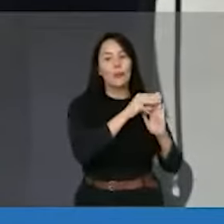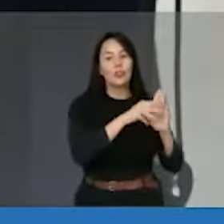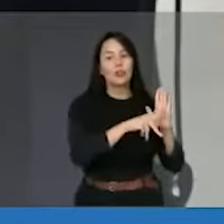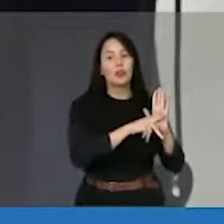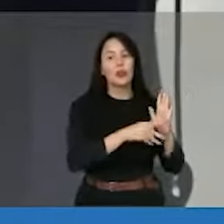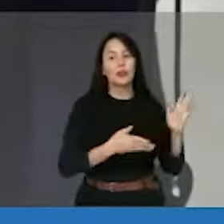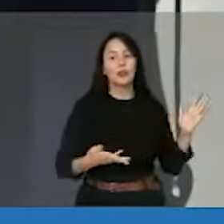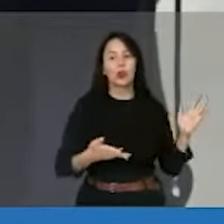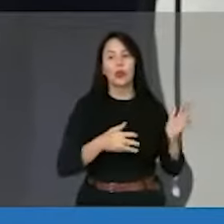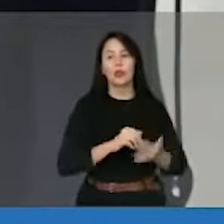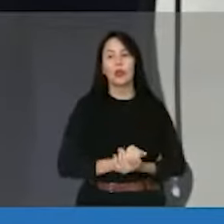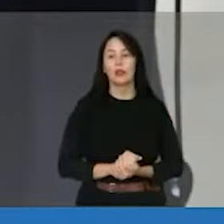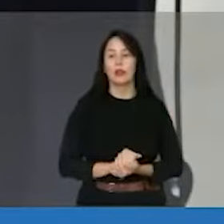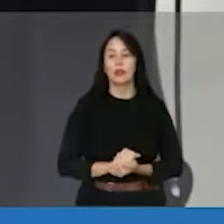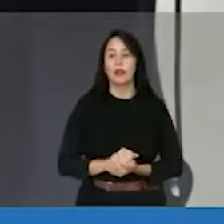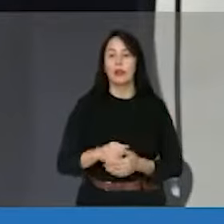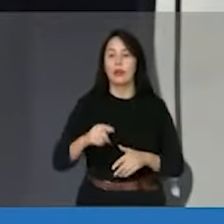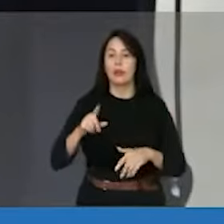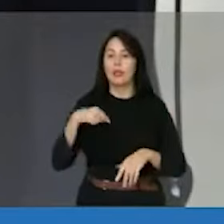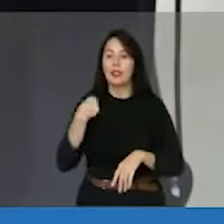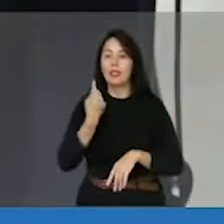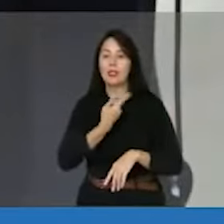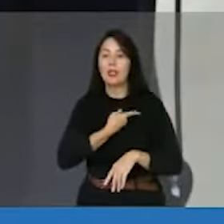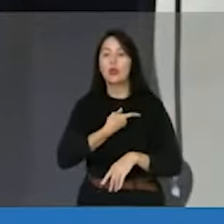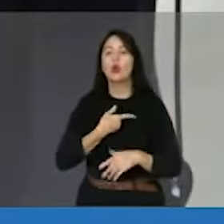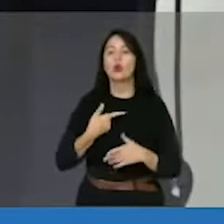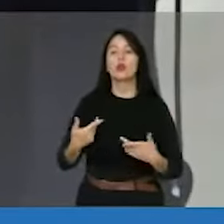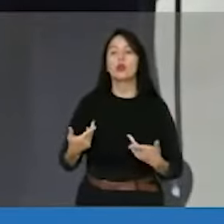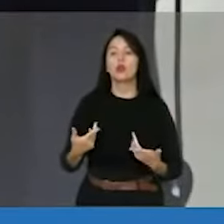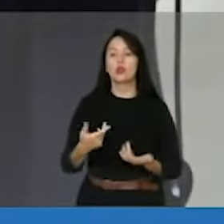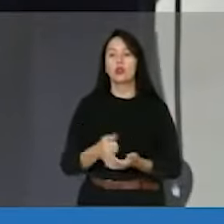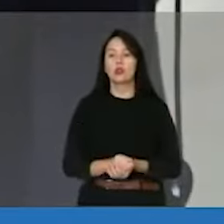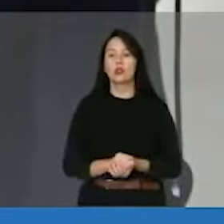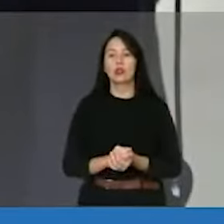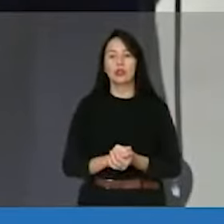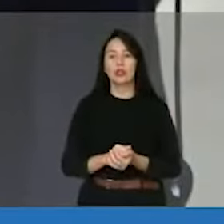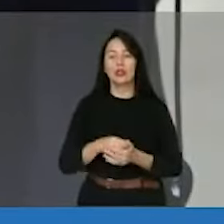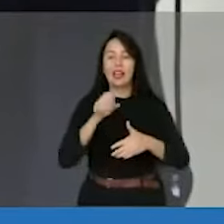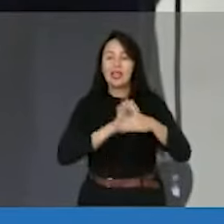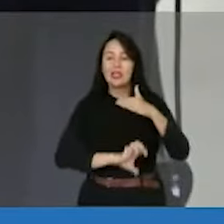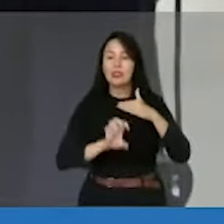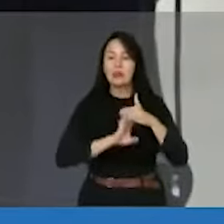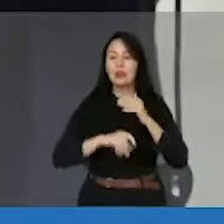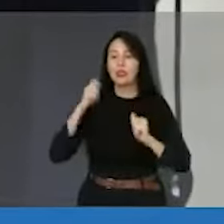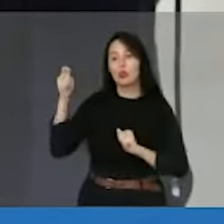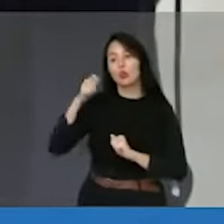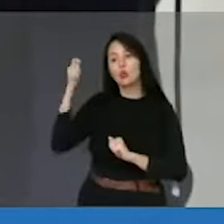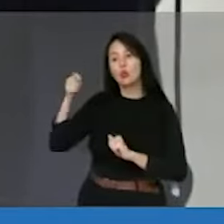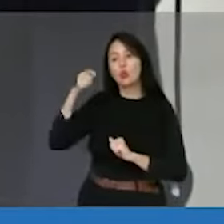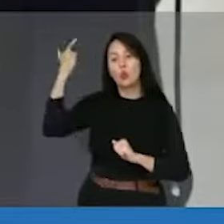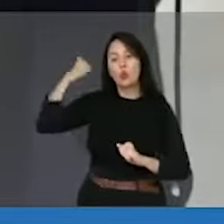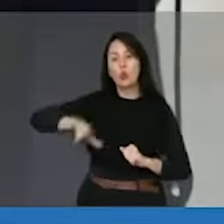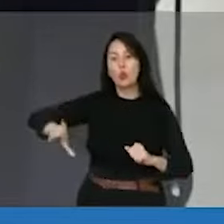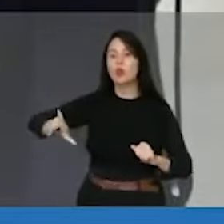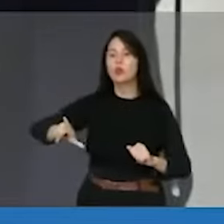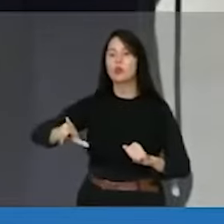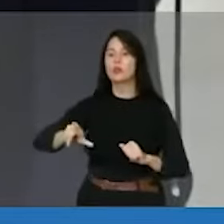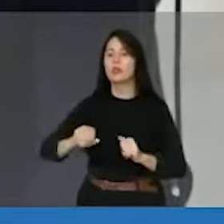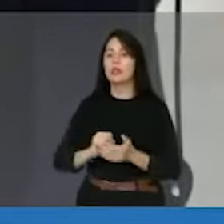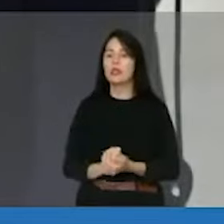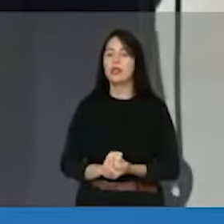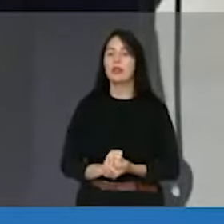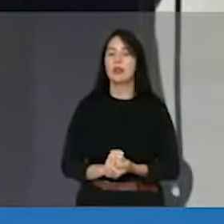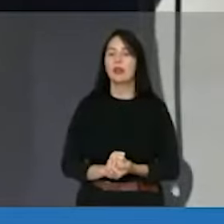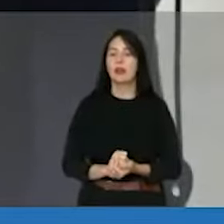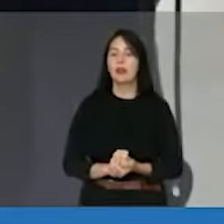manter condições diferenciadas e favoráveis para que as empresas no Rio Grande do Sul possam se erguer, erguendo também